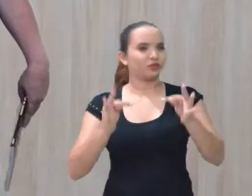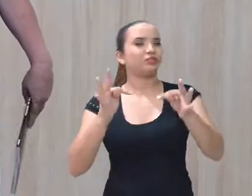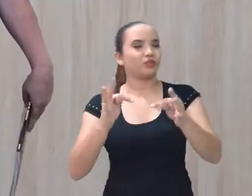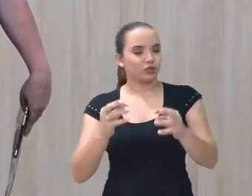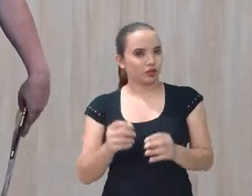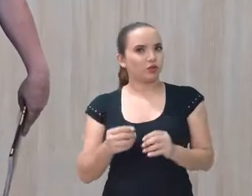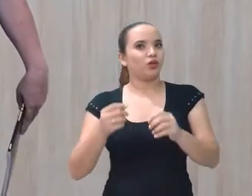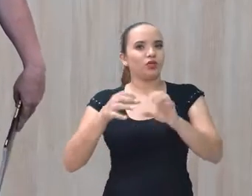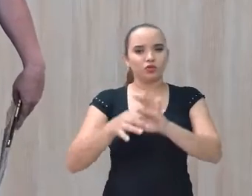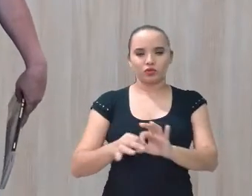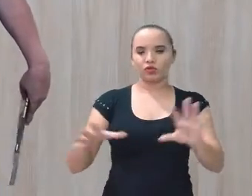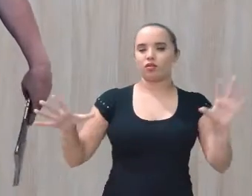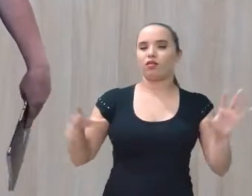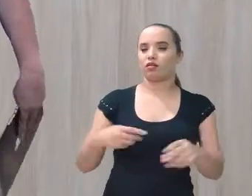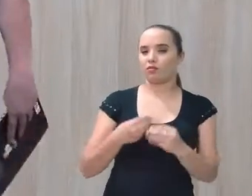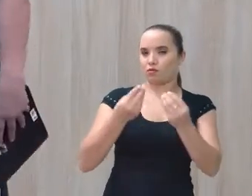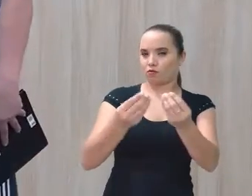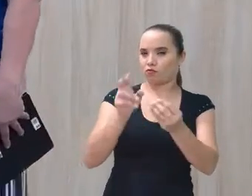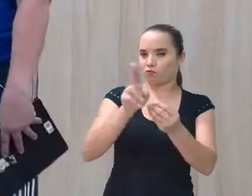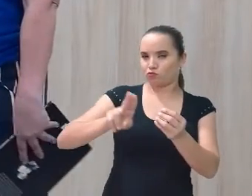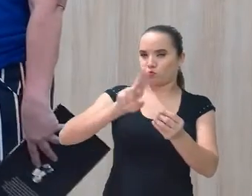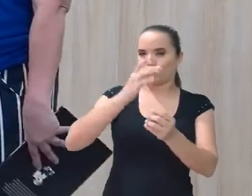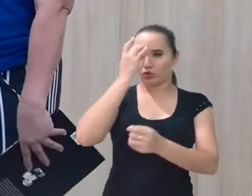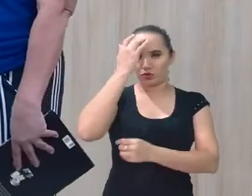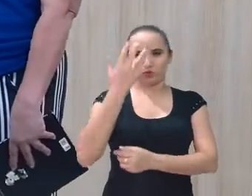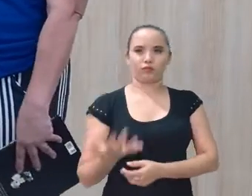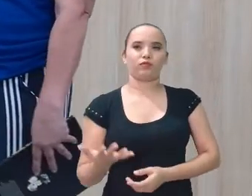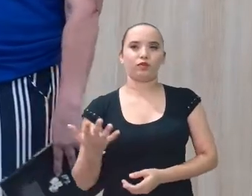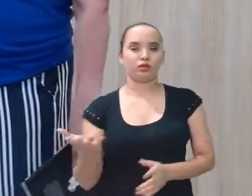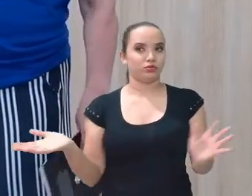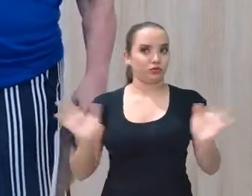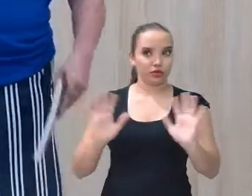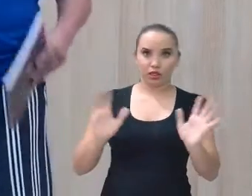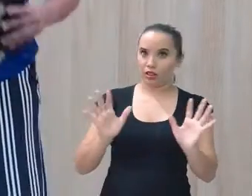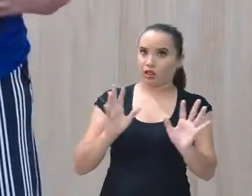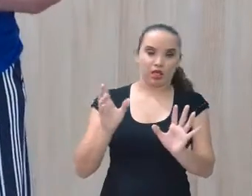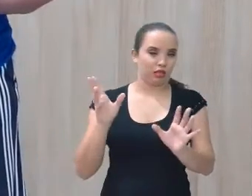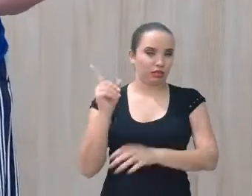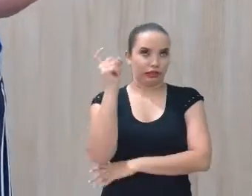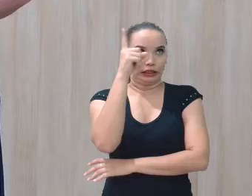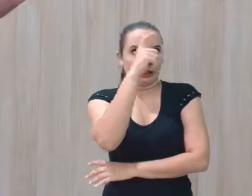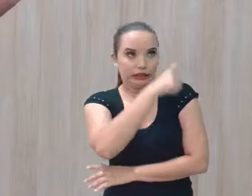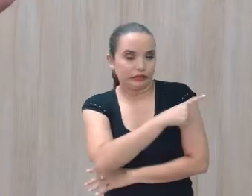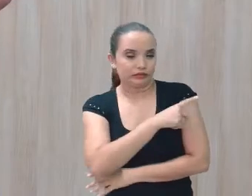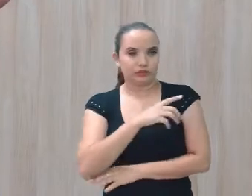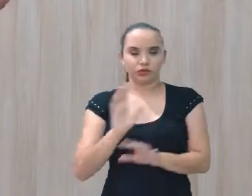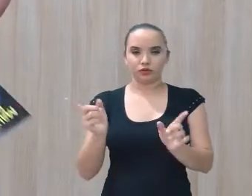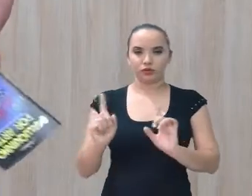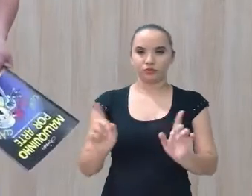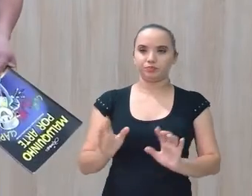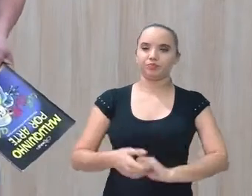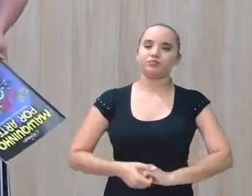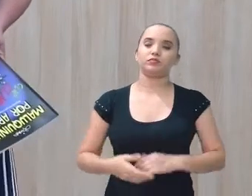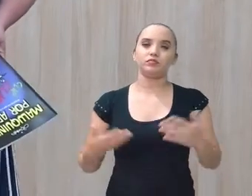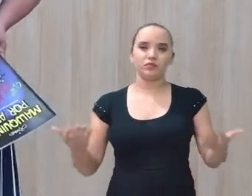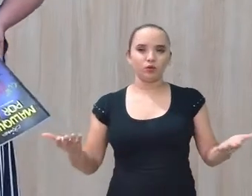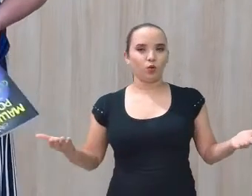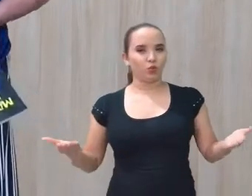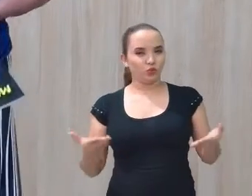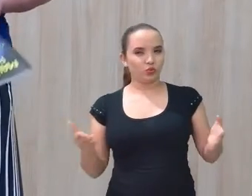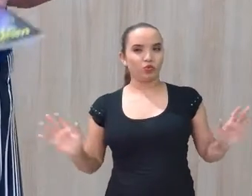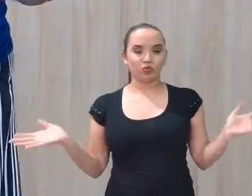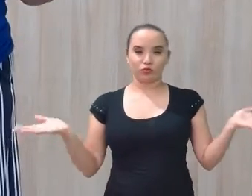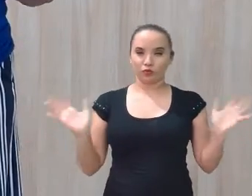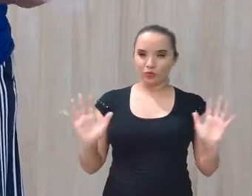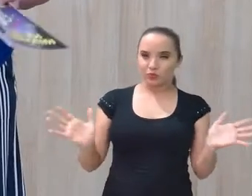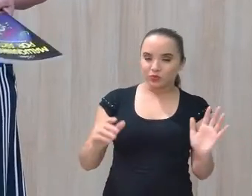na sua mão, e é muito fácil. Tá bom, gente? Não é nada demais. Então, hoje eu estou me despedindo de vocês,